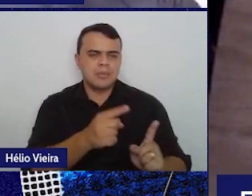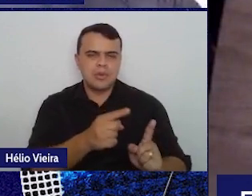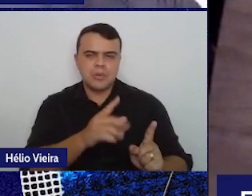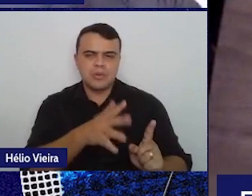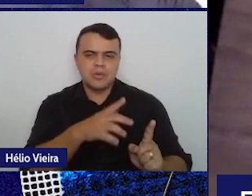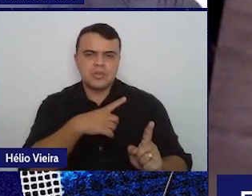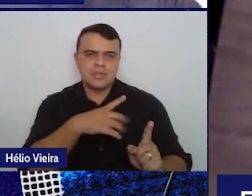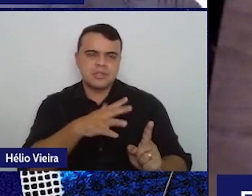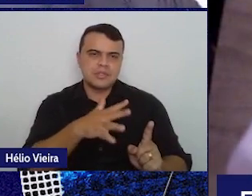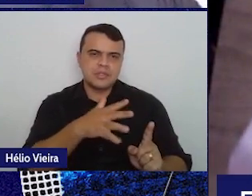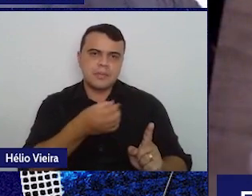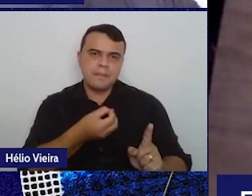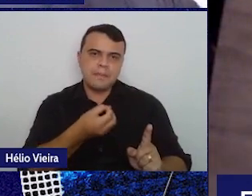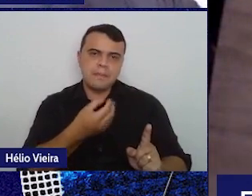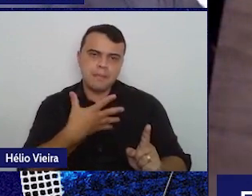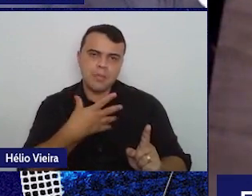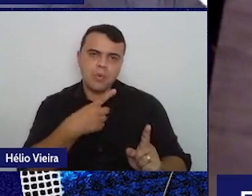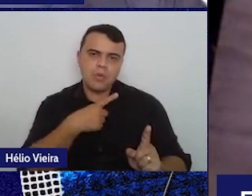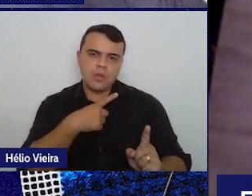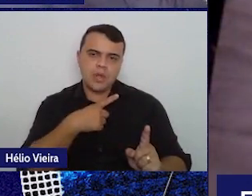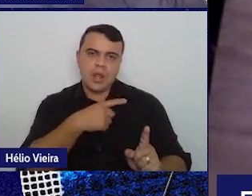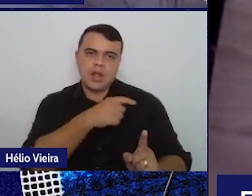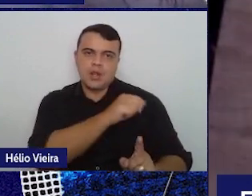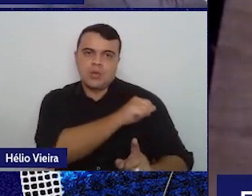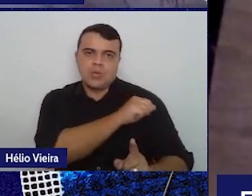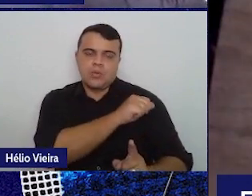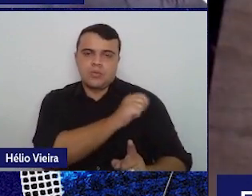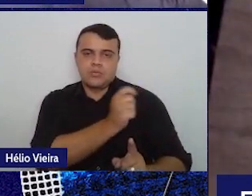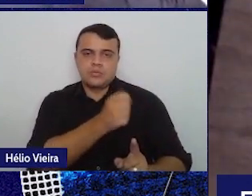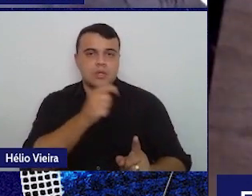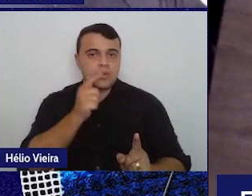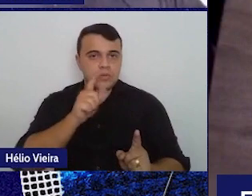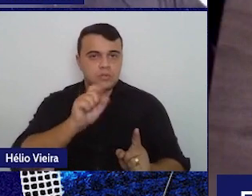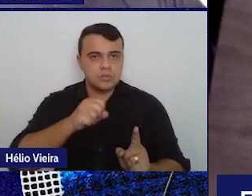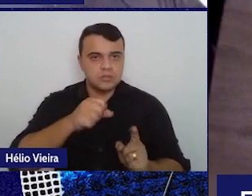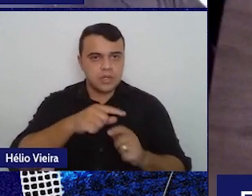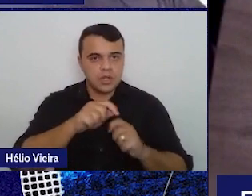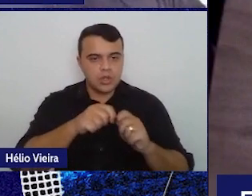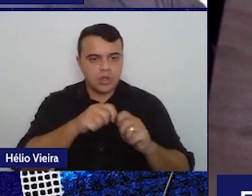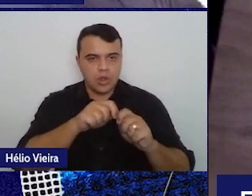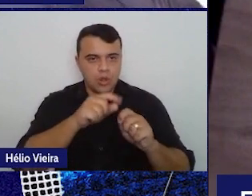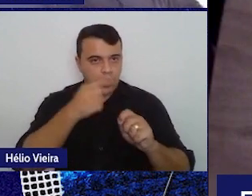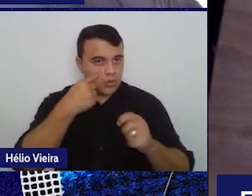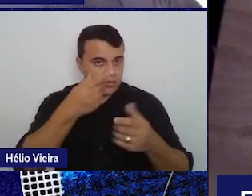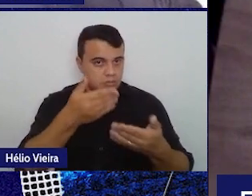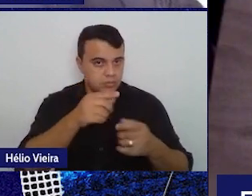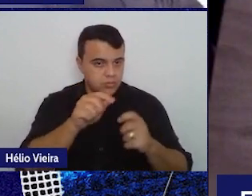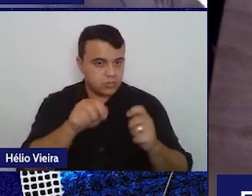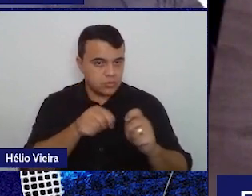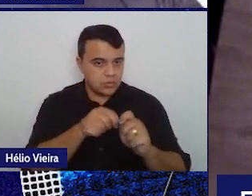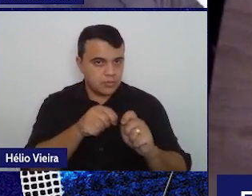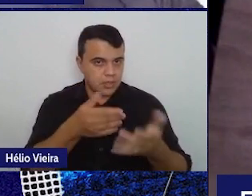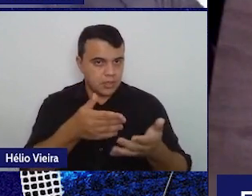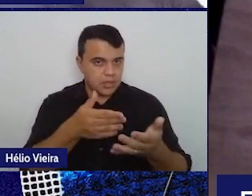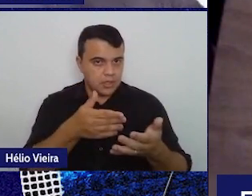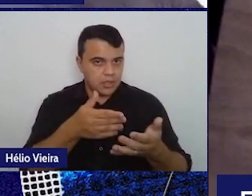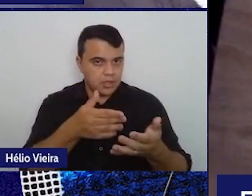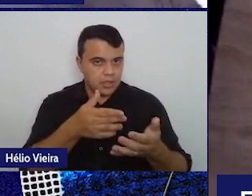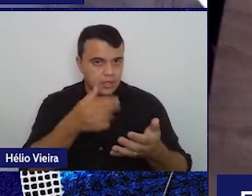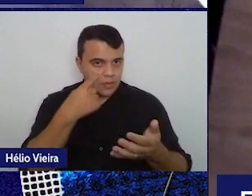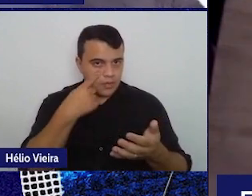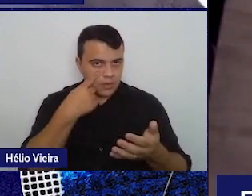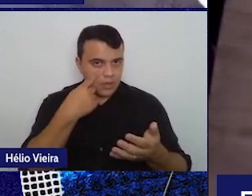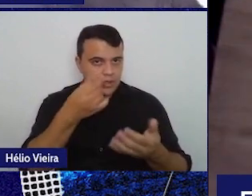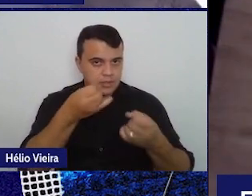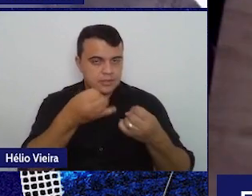seja confortável para o aluno conseguir dobrar e passar um por dentro do outro. Vamos